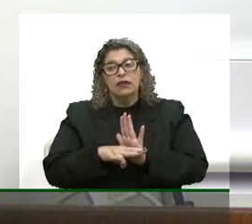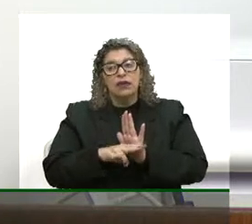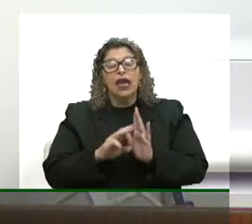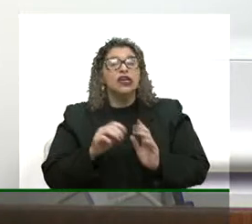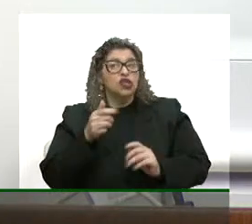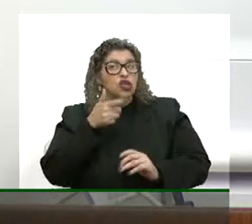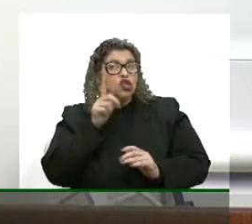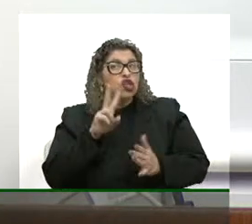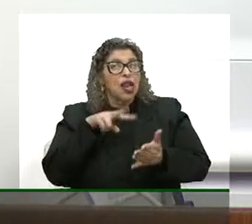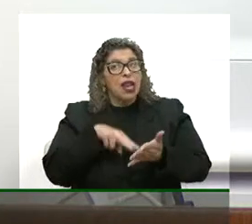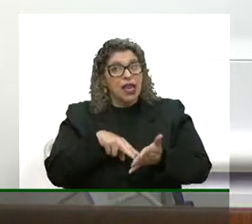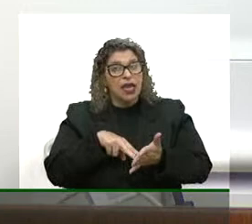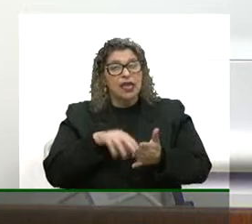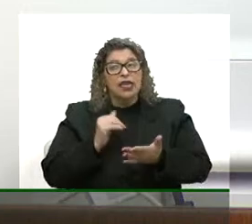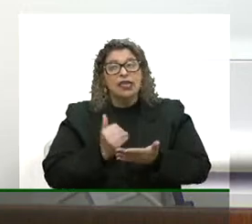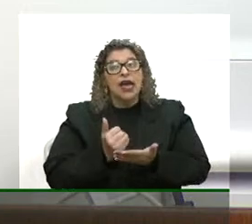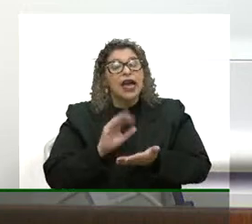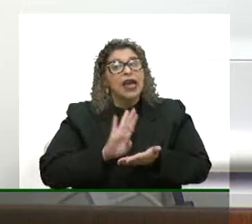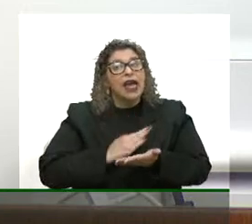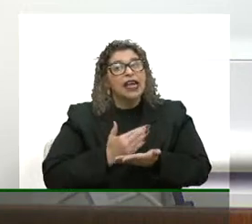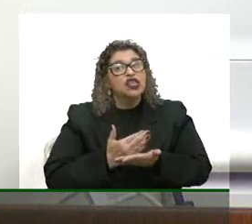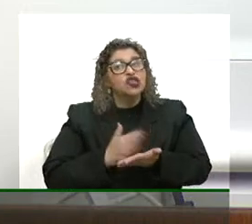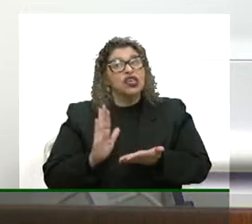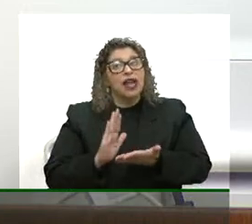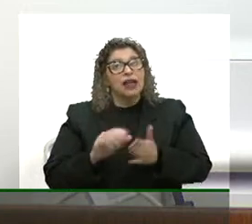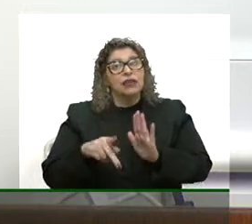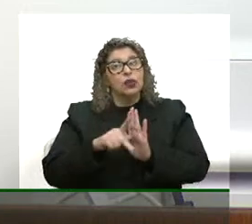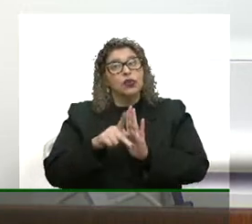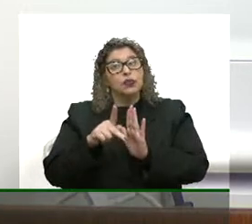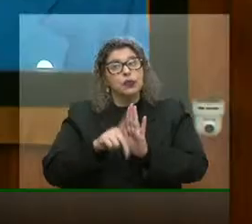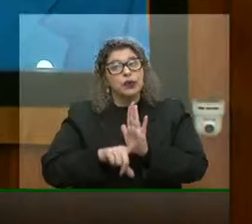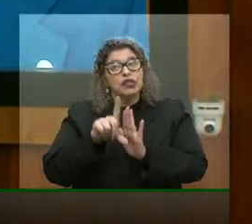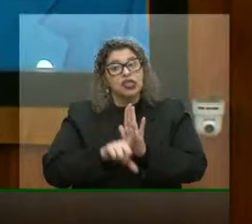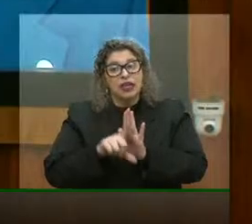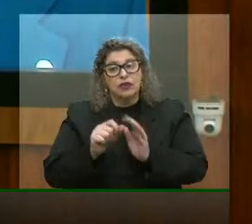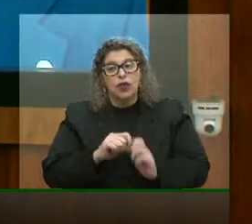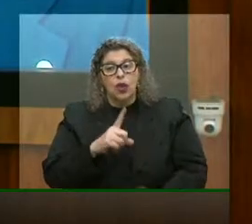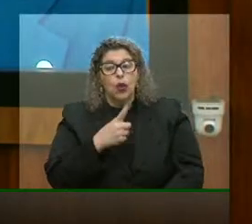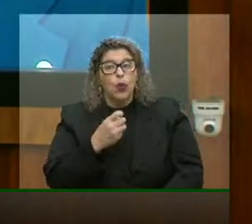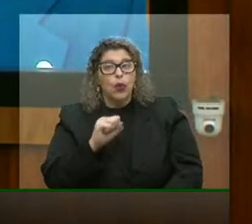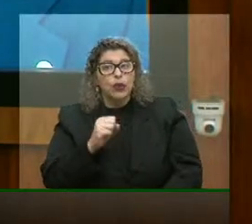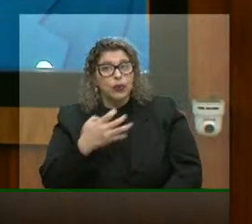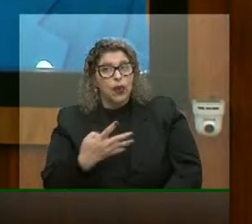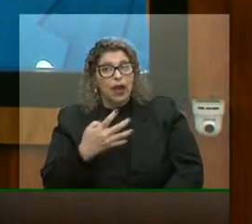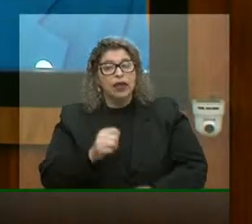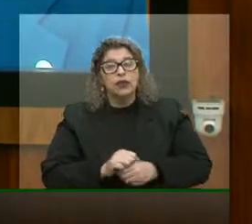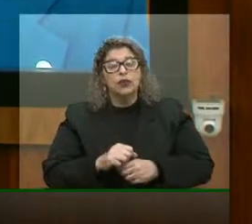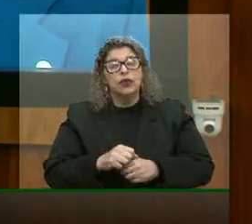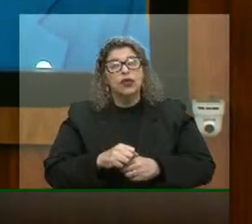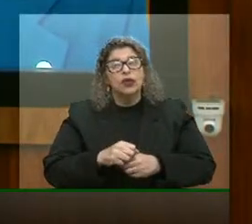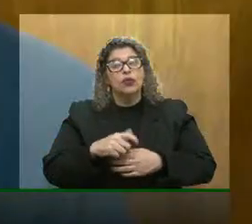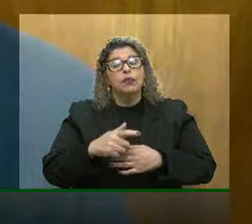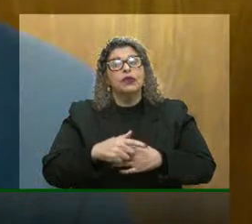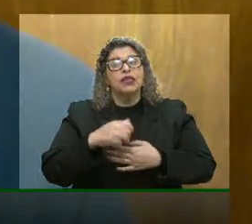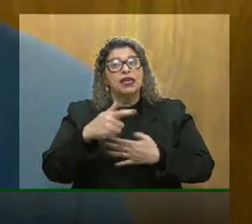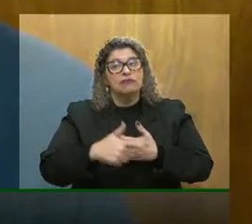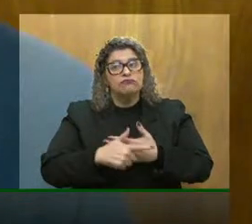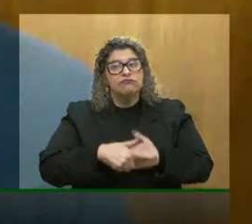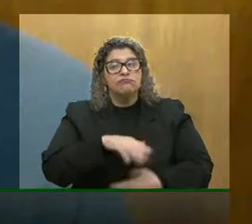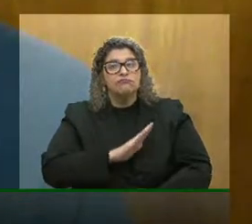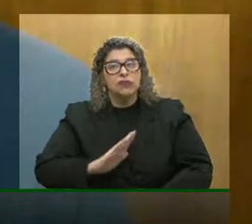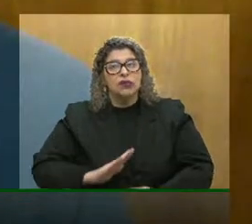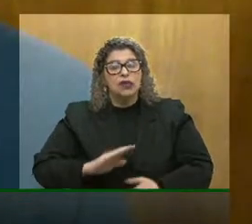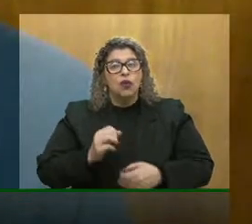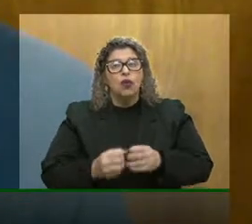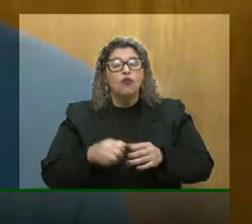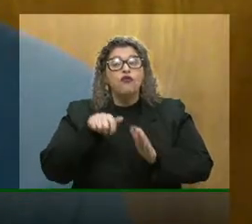fazer a leitura do requerimento de retirada dos projetos. Ok, Projeto 184-2020, autoria do Poder Executivo, que cria o Fundo de Desenvolvimento